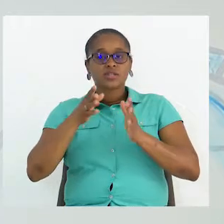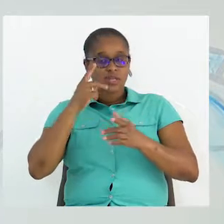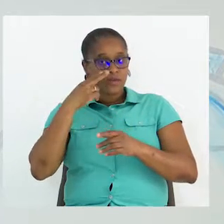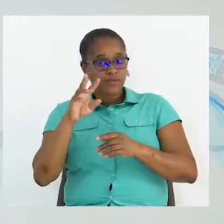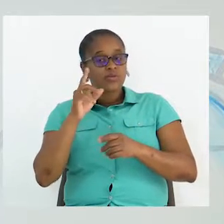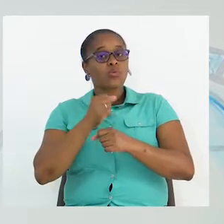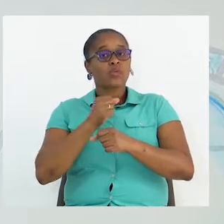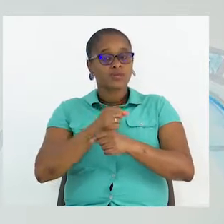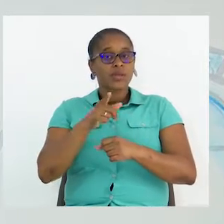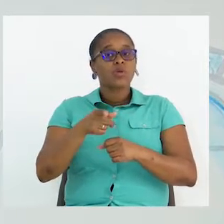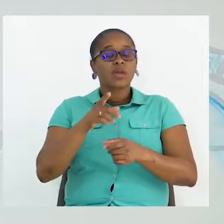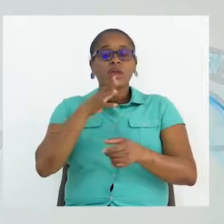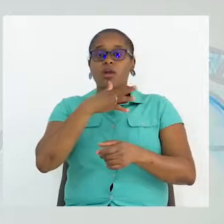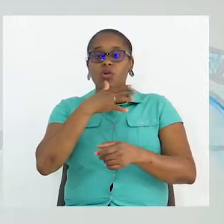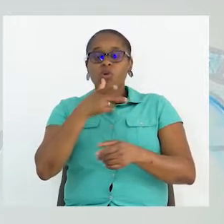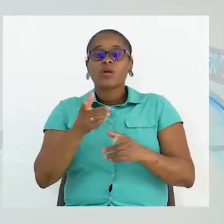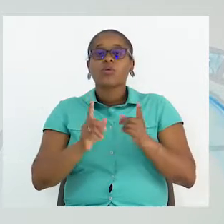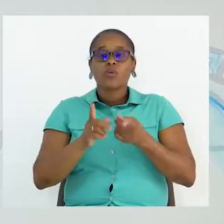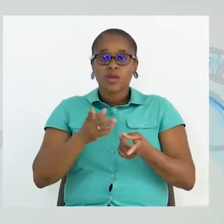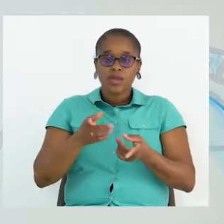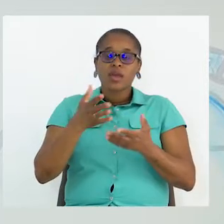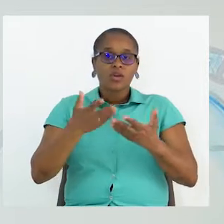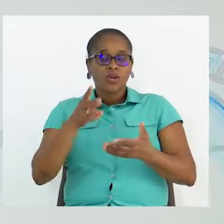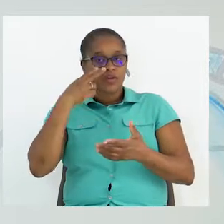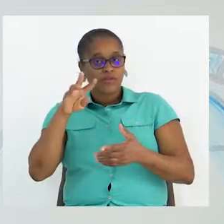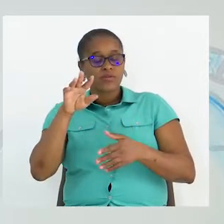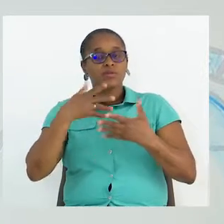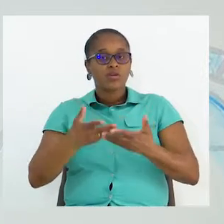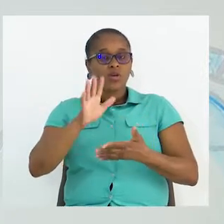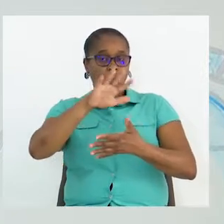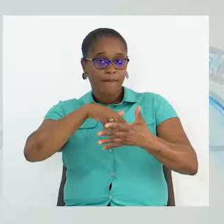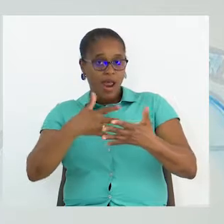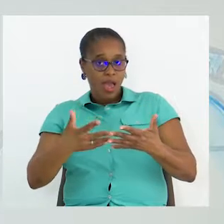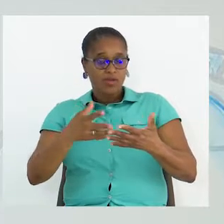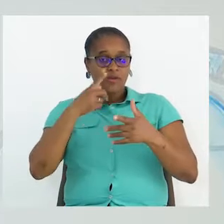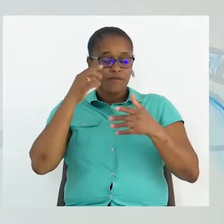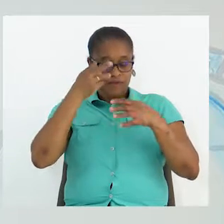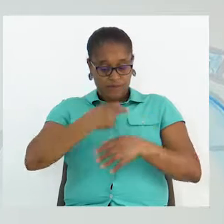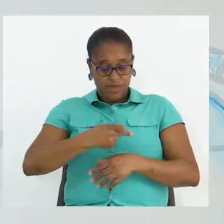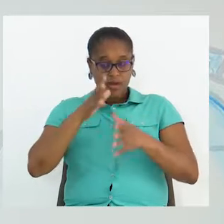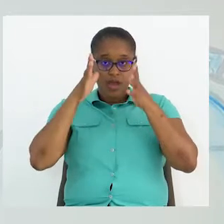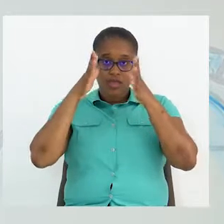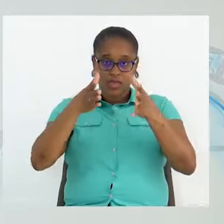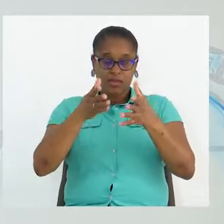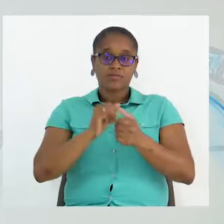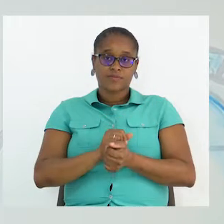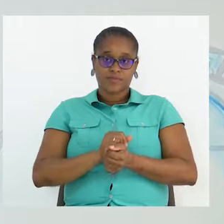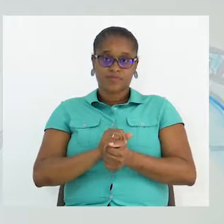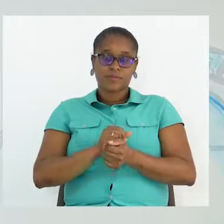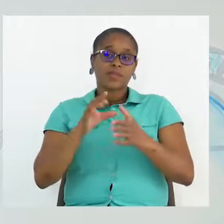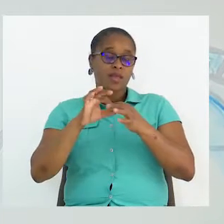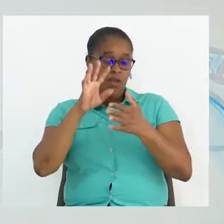cor significa, então vejamos agora os planos. Fiquem atentos em relação